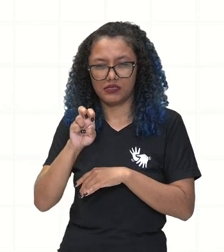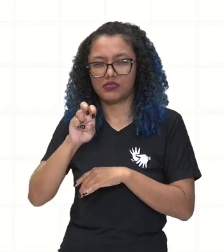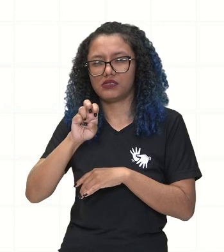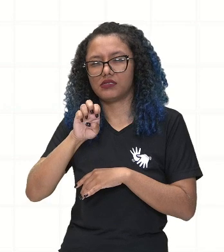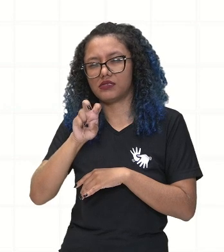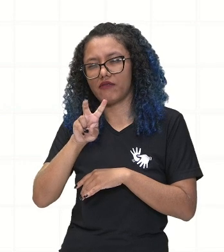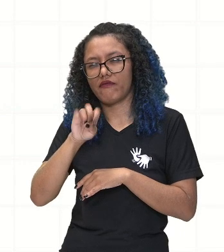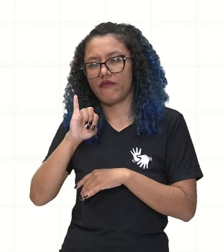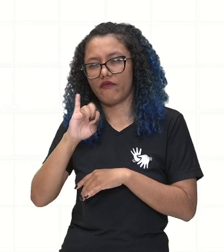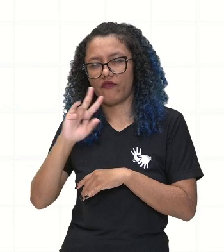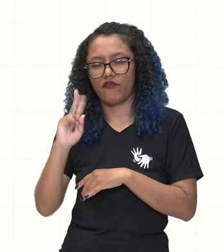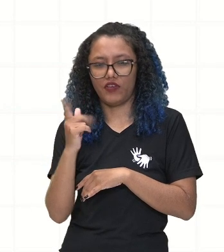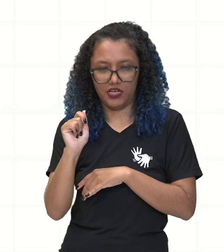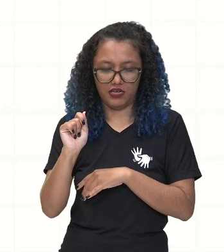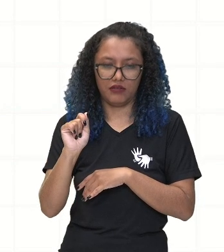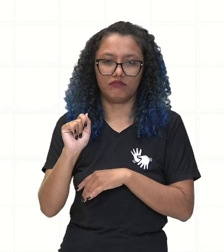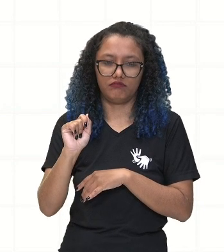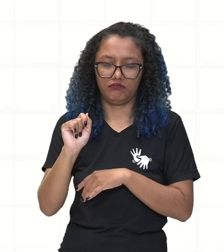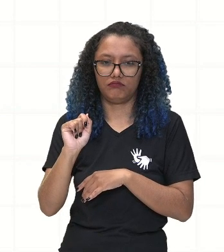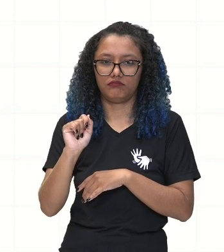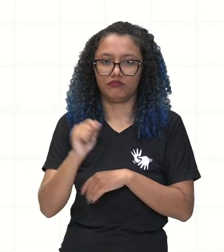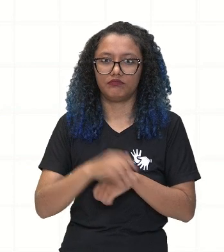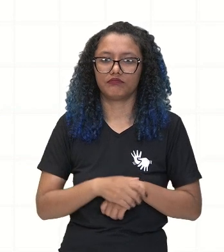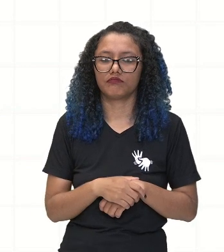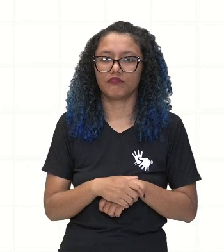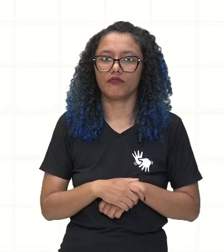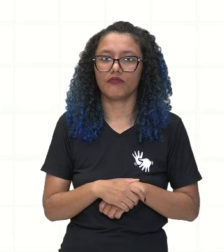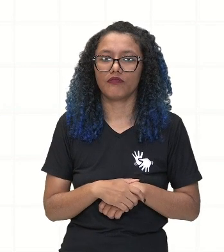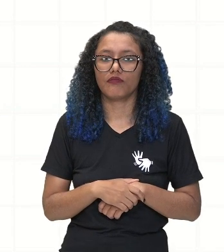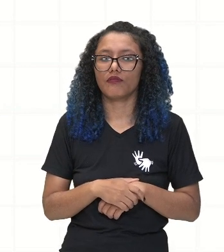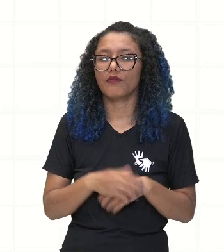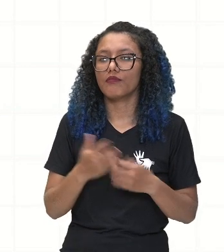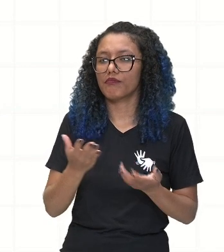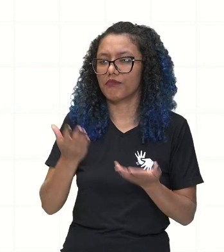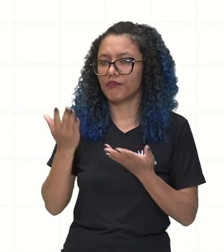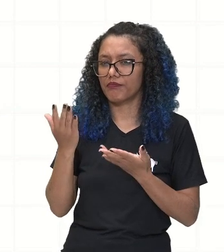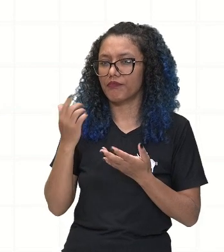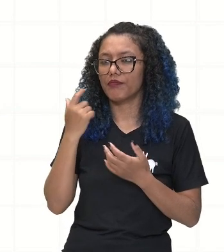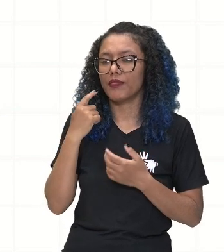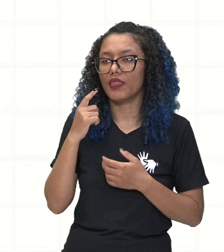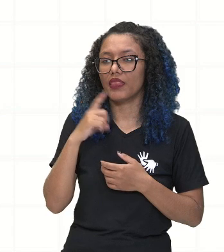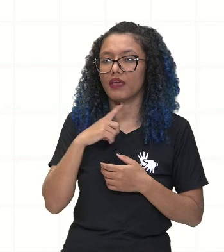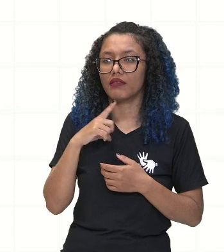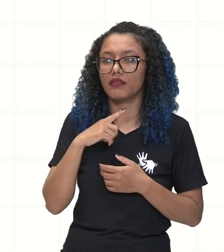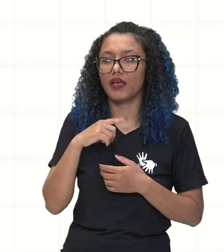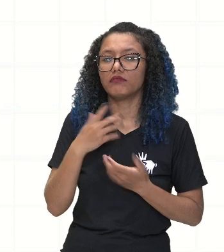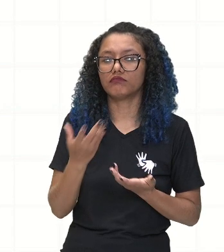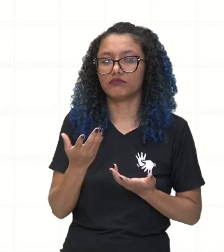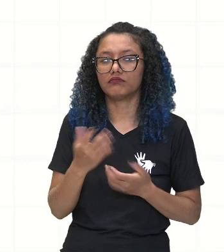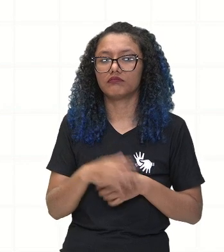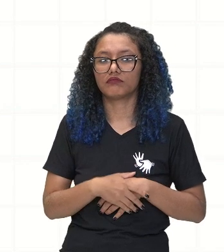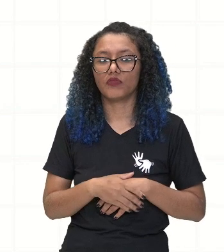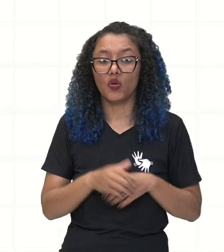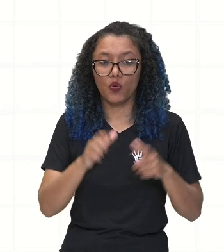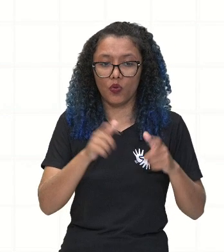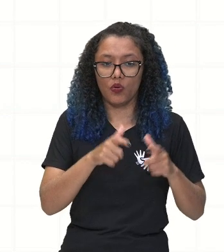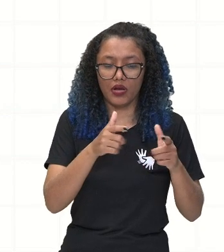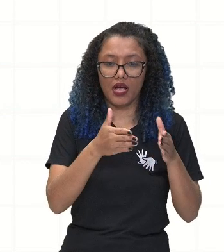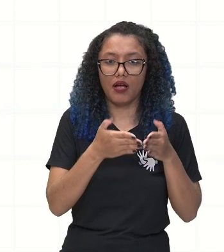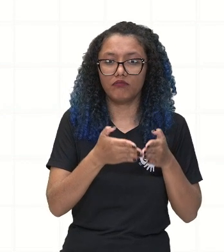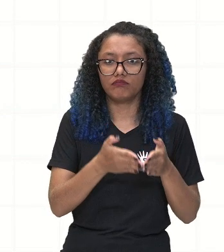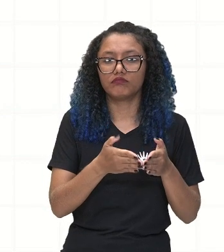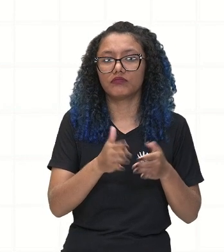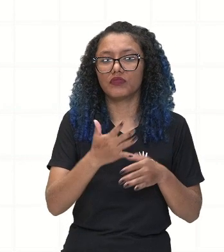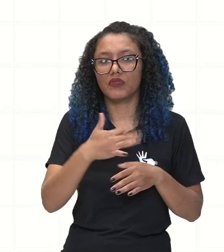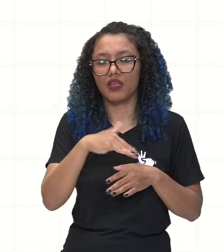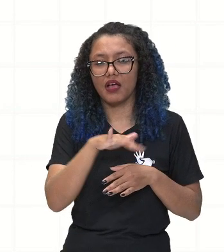também do Conselho das Índias. E observem que eu tenho aí portos para o lado da América, né? Eu tenho aqui Porto Belo